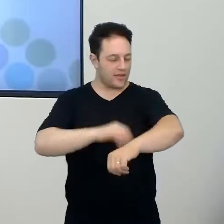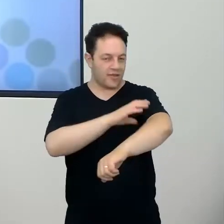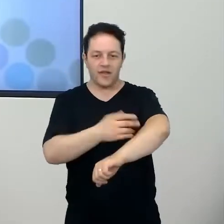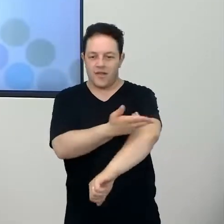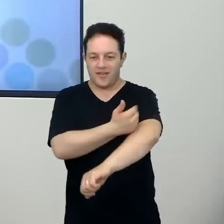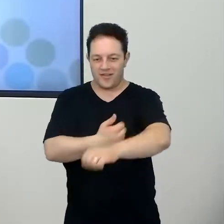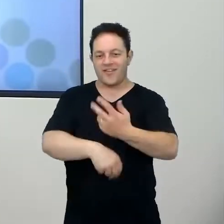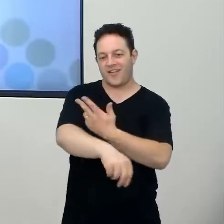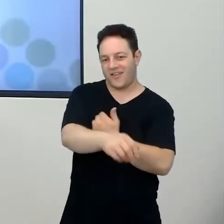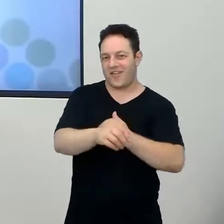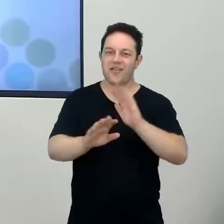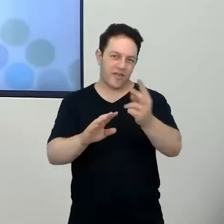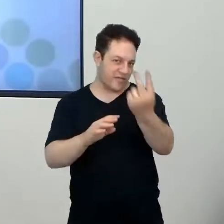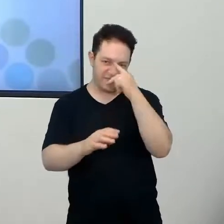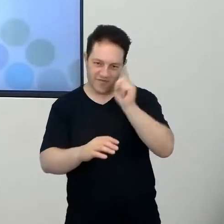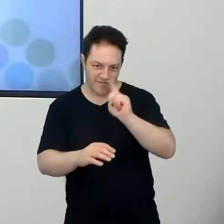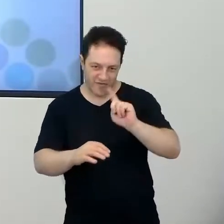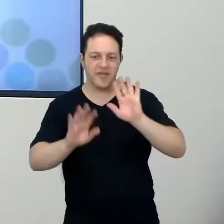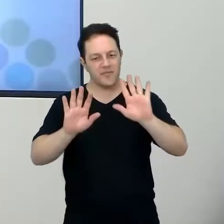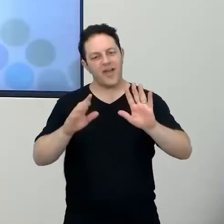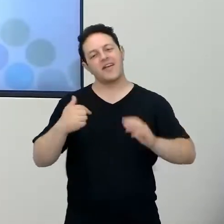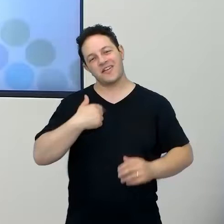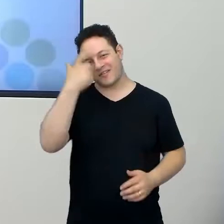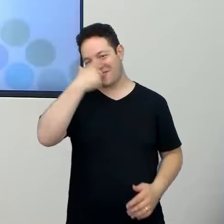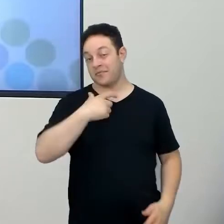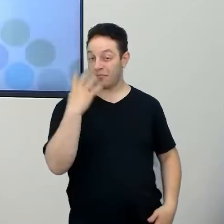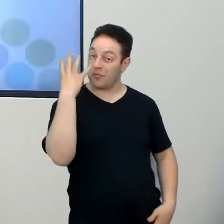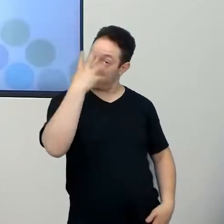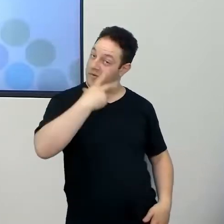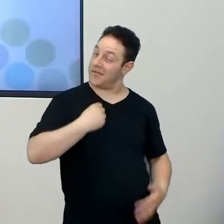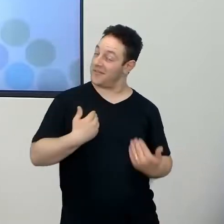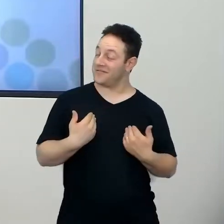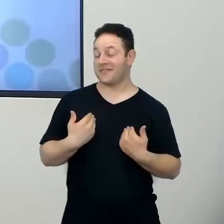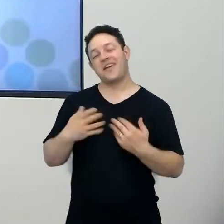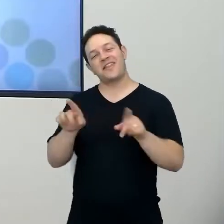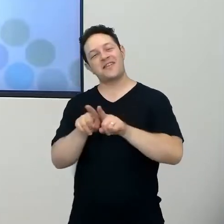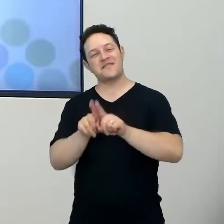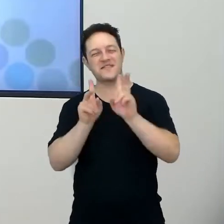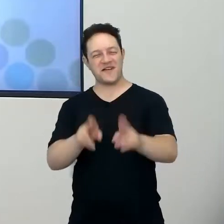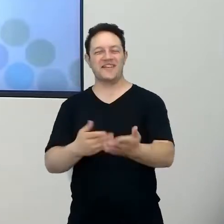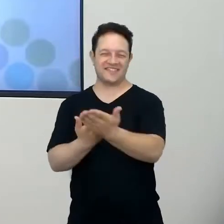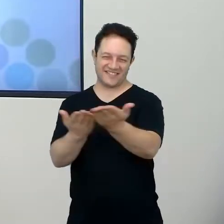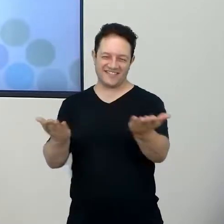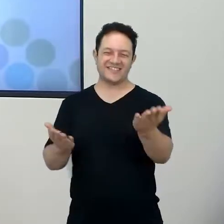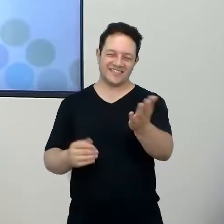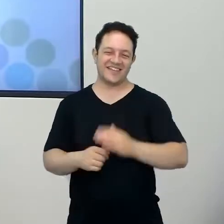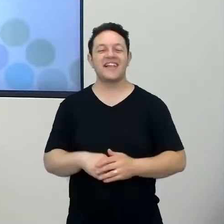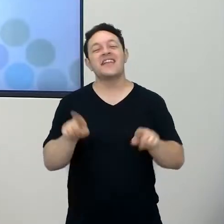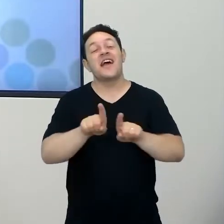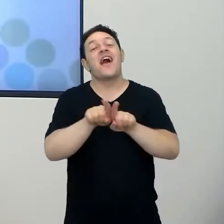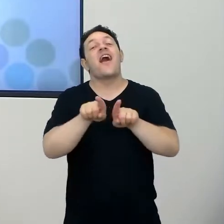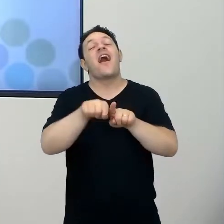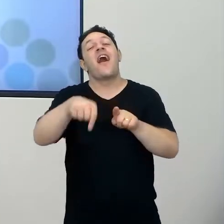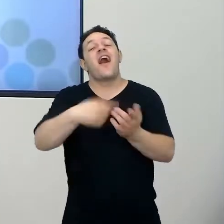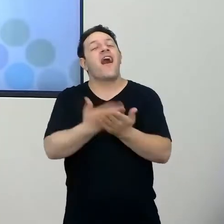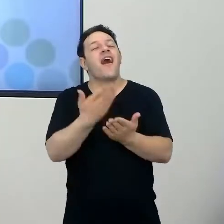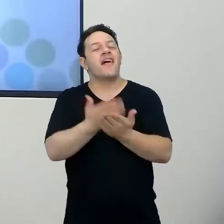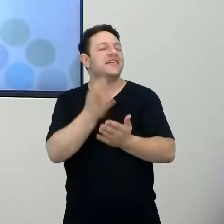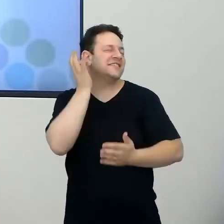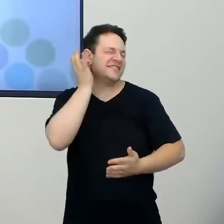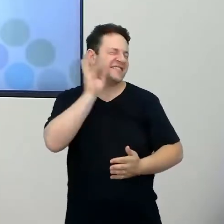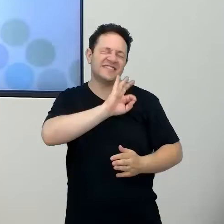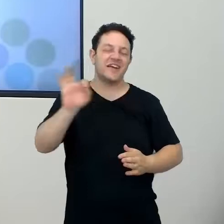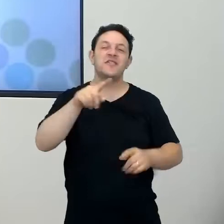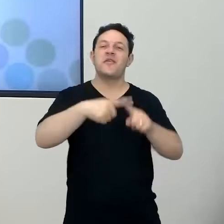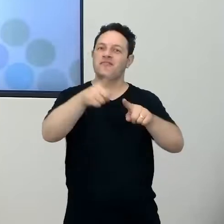tatuados. Para quem não tá me vendo, a gente tinha certeza, eu sou um cara bem bonito, assim como vocês aí que estão nos acompanhando. E essa aula é brilhante porque vocês brilham